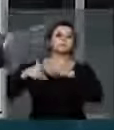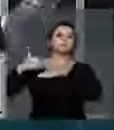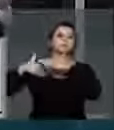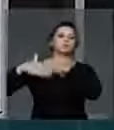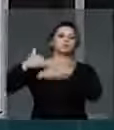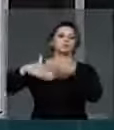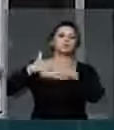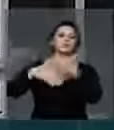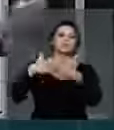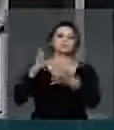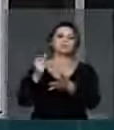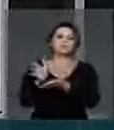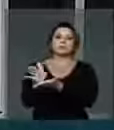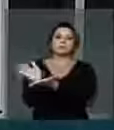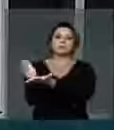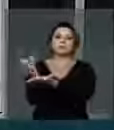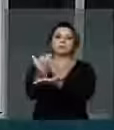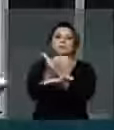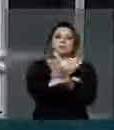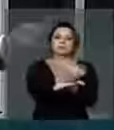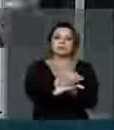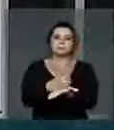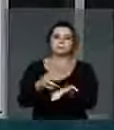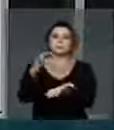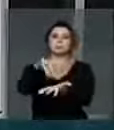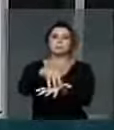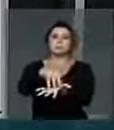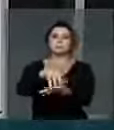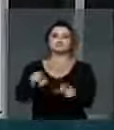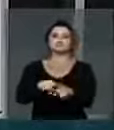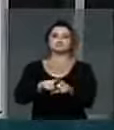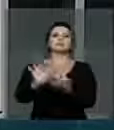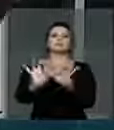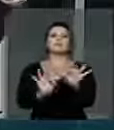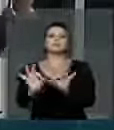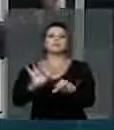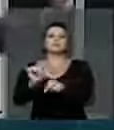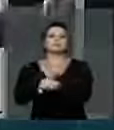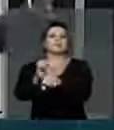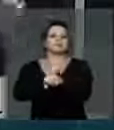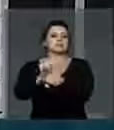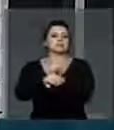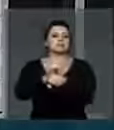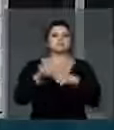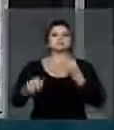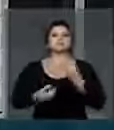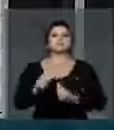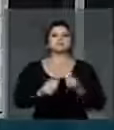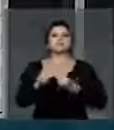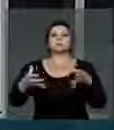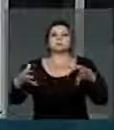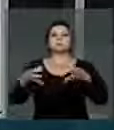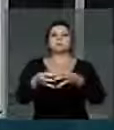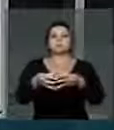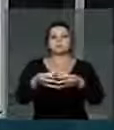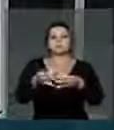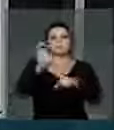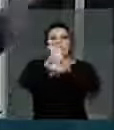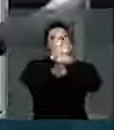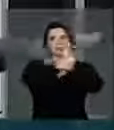foi centralizando os recursos, criando mecanismos que encolheram a participação de estados e